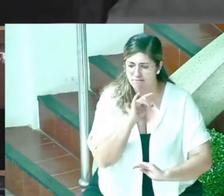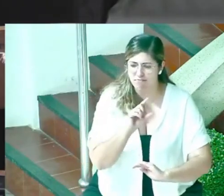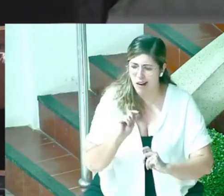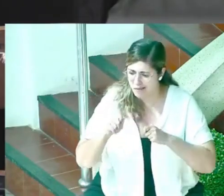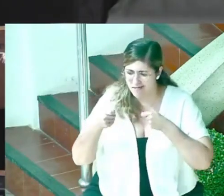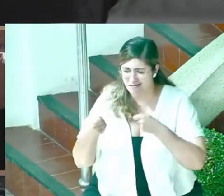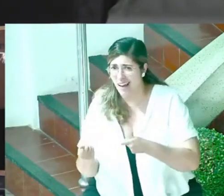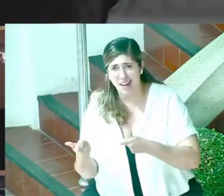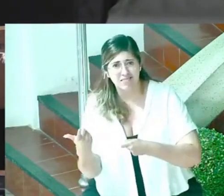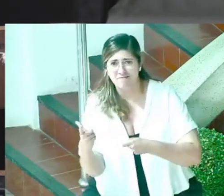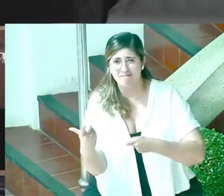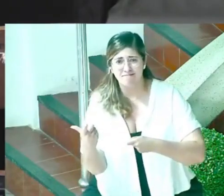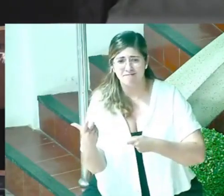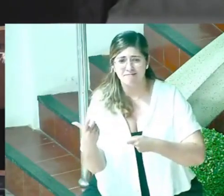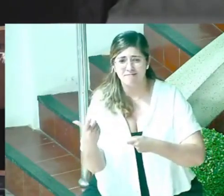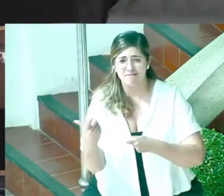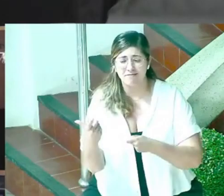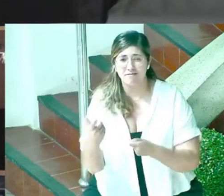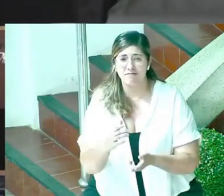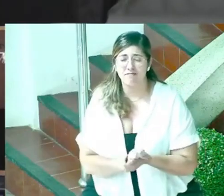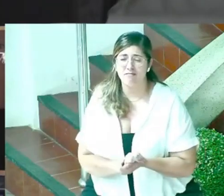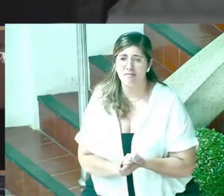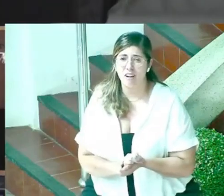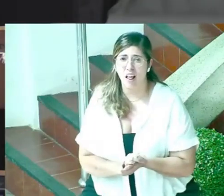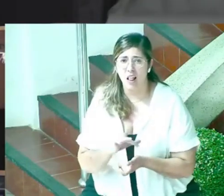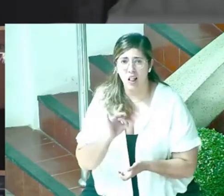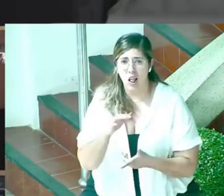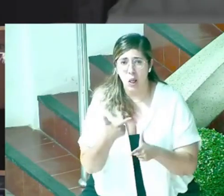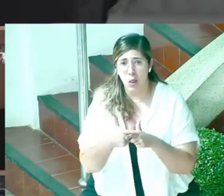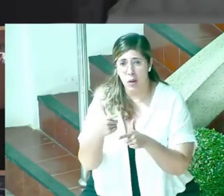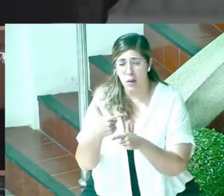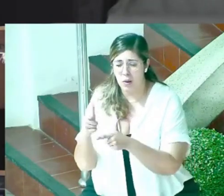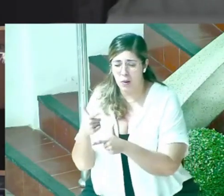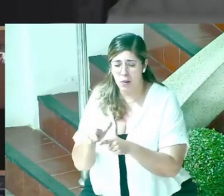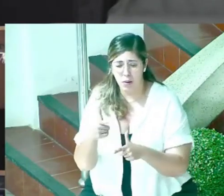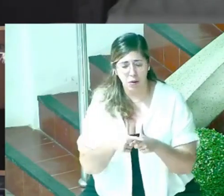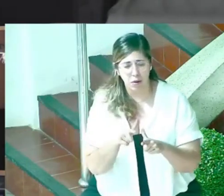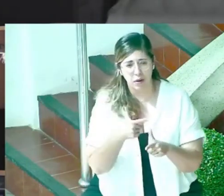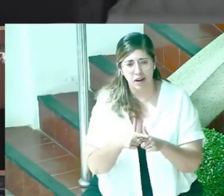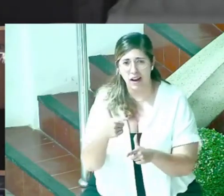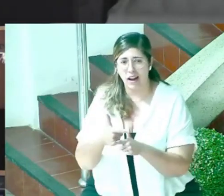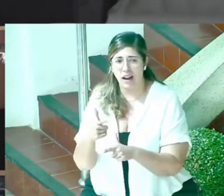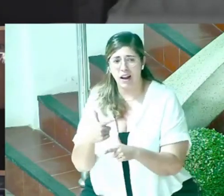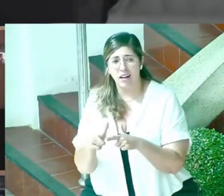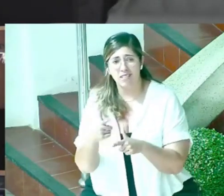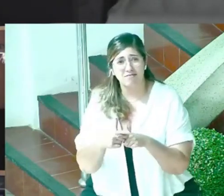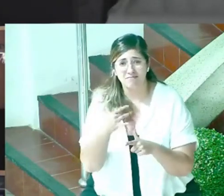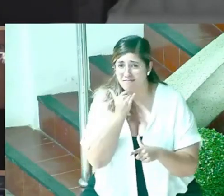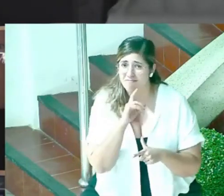Pai Nosso, e dizer, perdoa as minhas dívidas, assim como nós perdoamos,